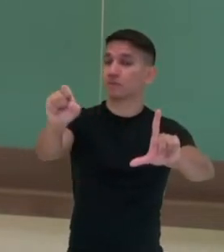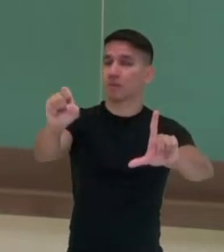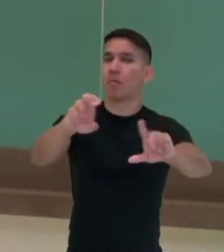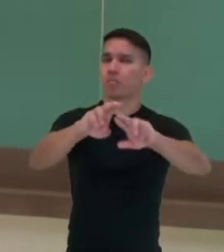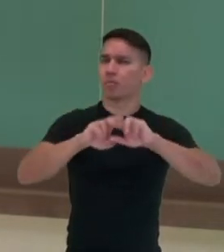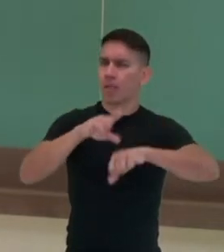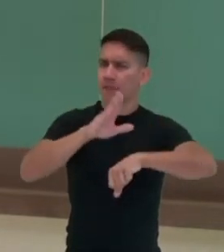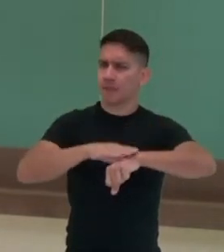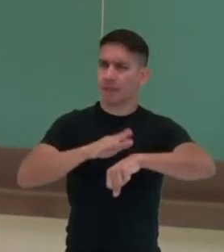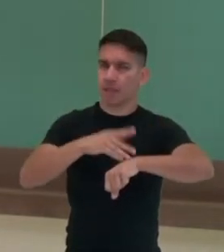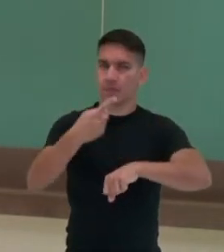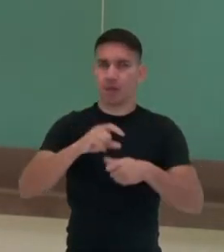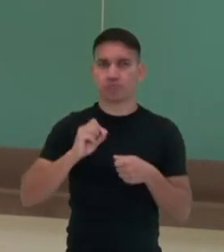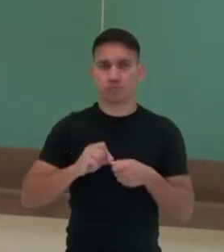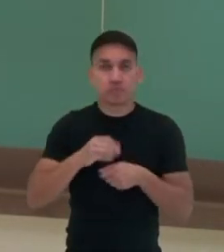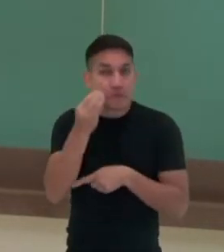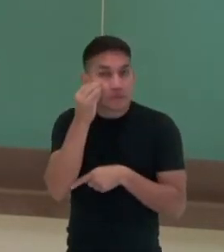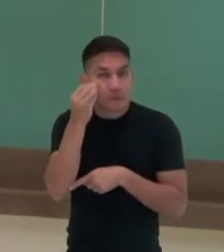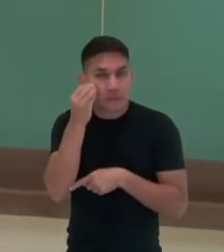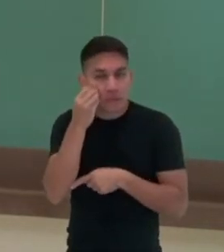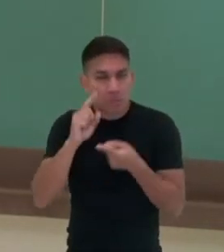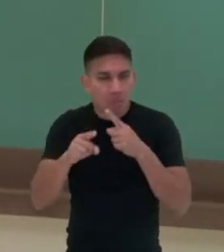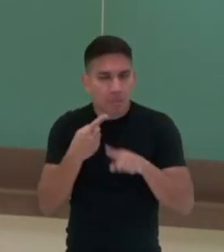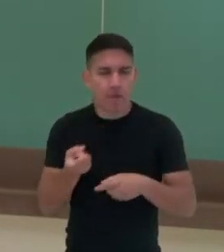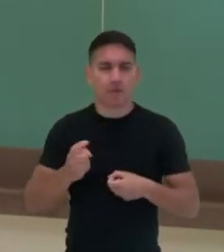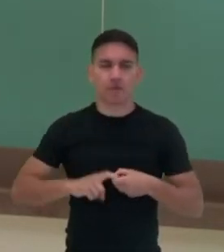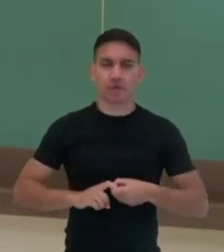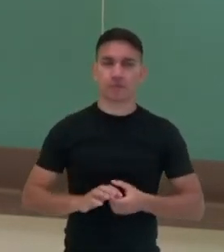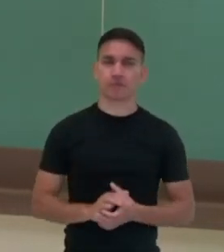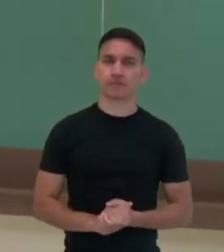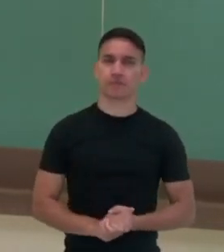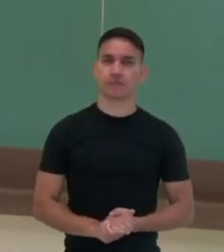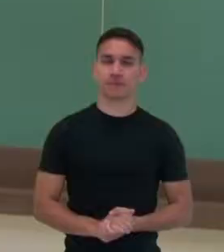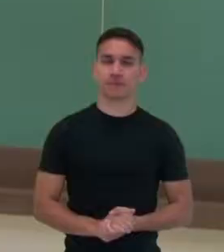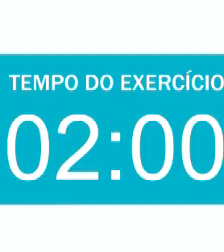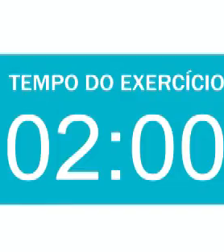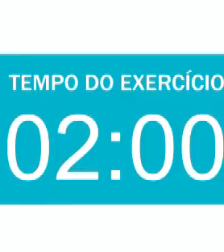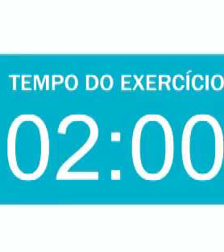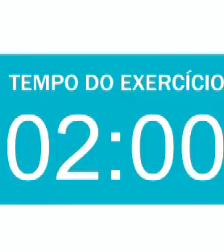vai deixar um tempinho para vocês tentarem responder e eu já retomo para fazer a correção.